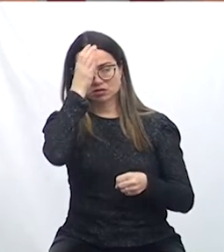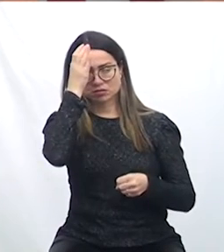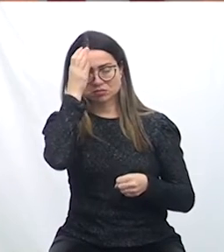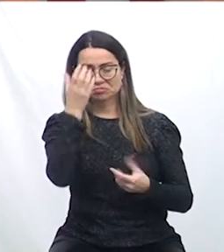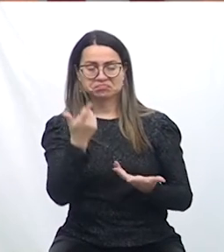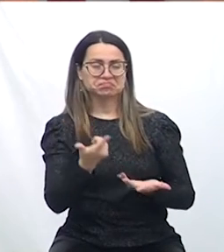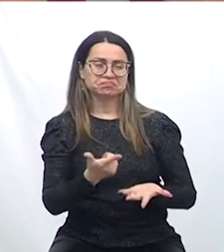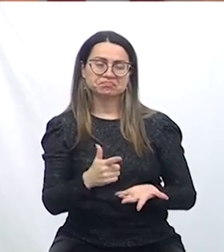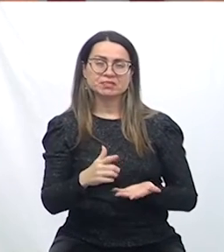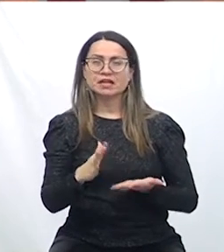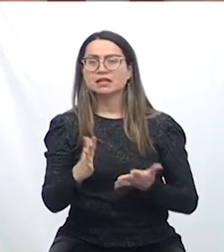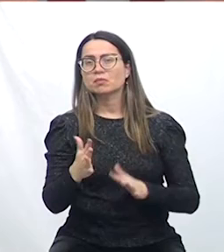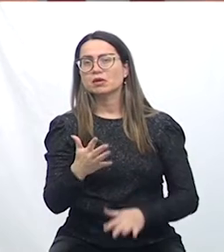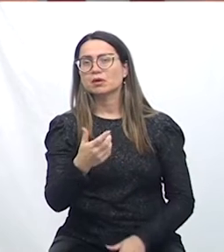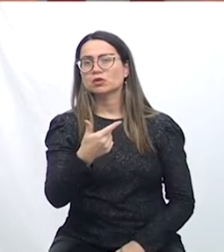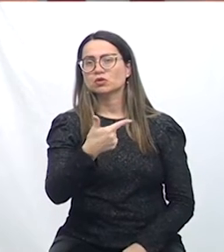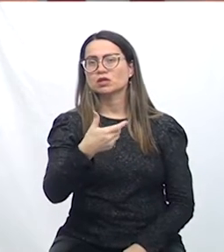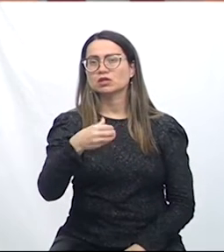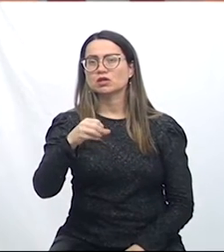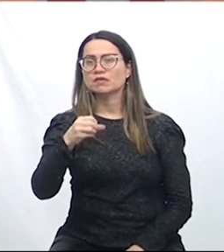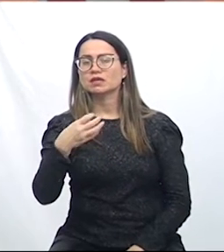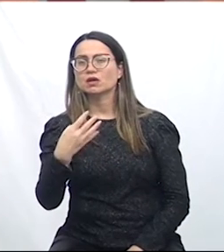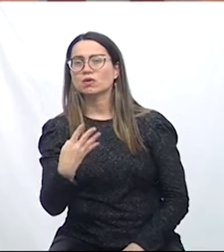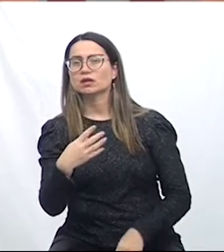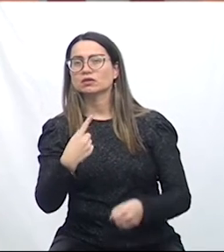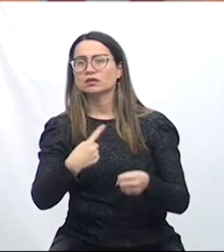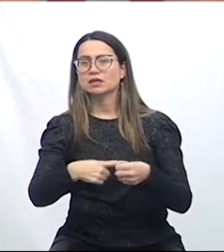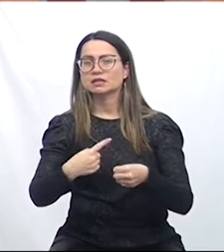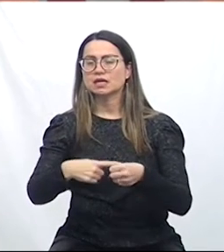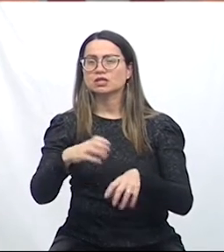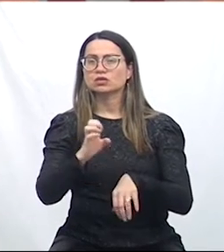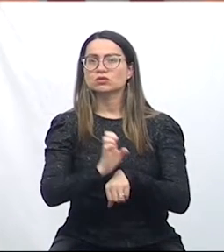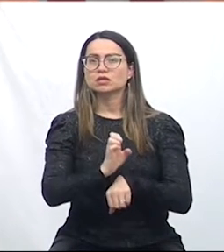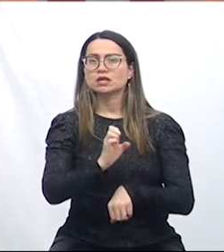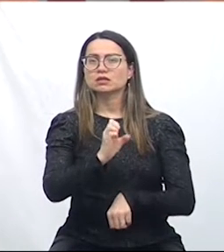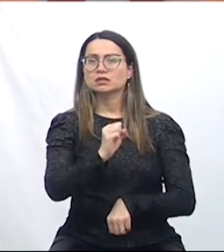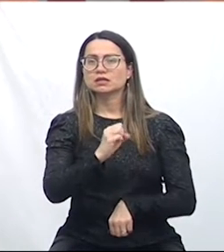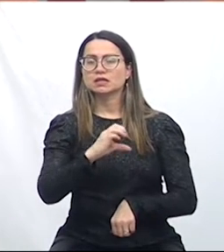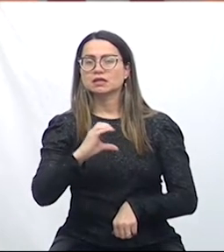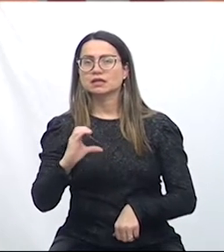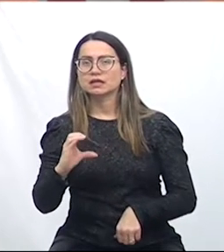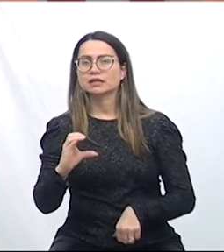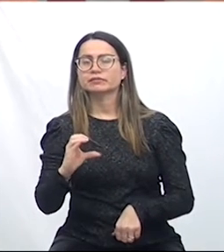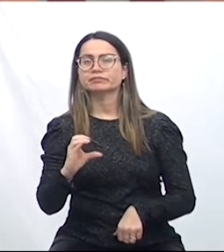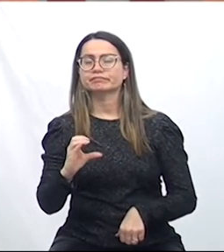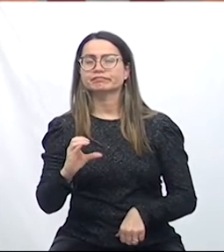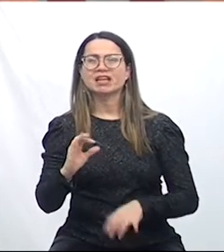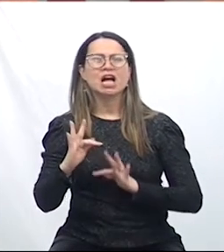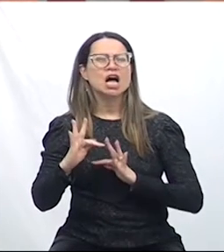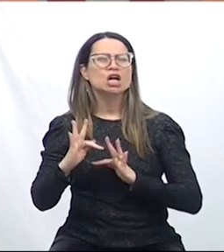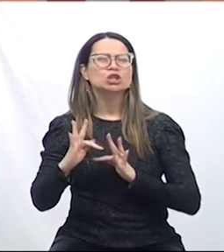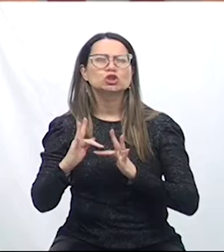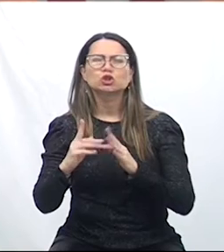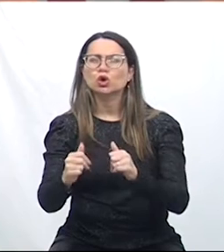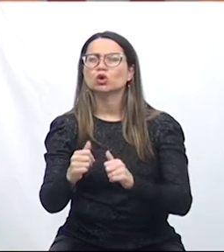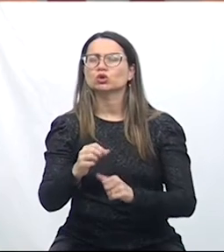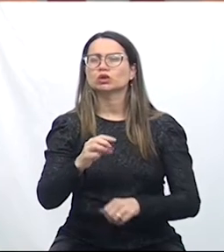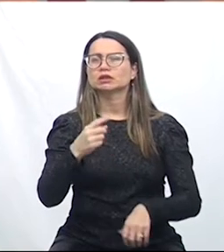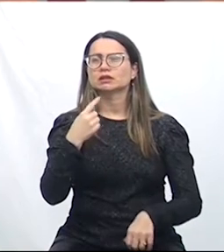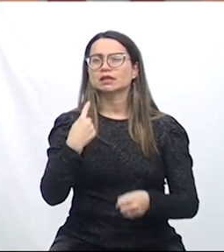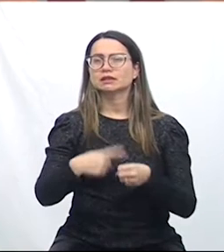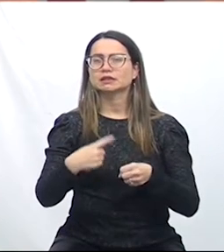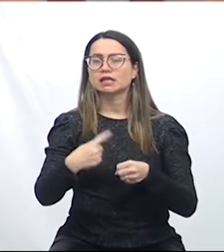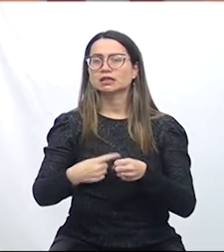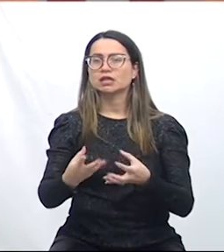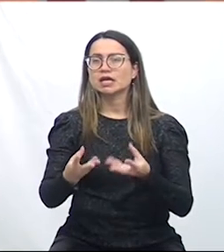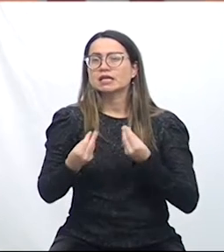294 municípios de Santa Catarina, nenhum município recebeu menos de 10 milhões de reais.